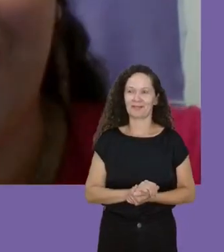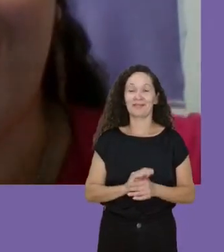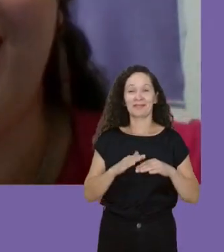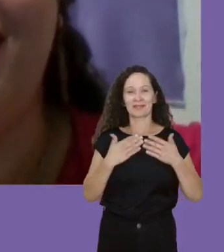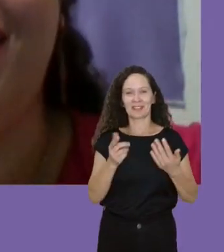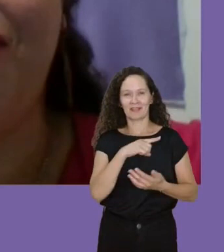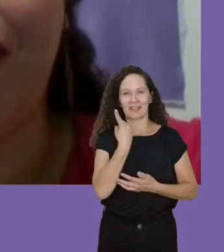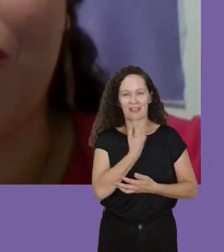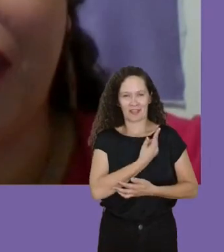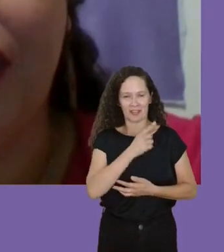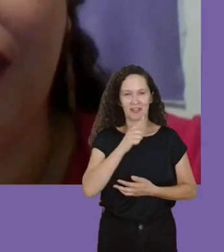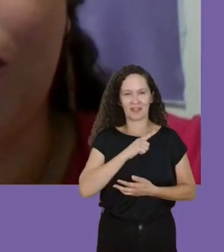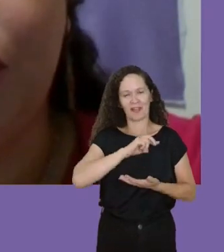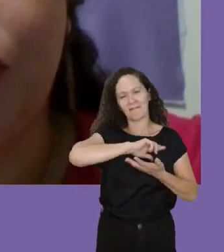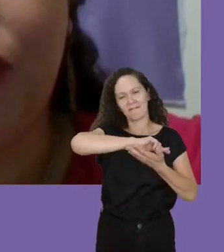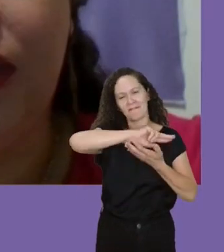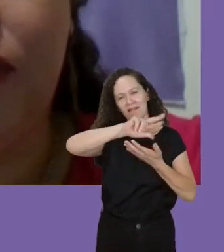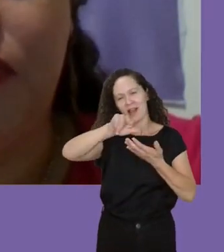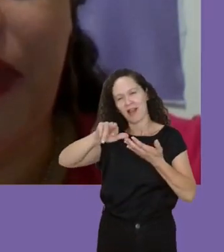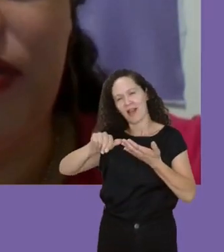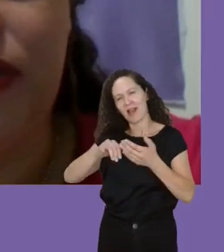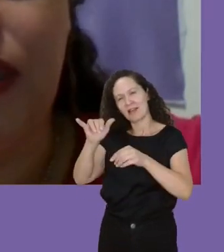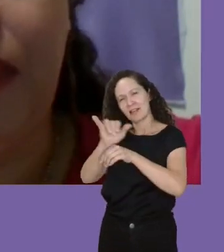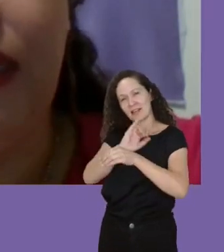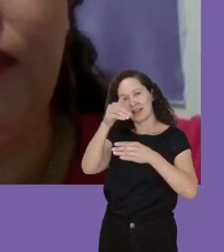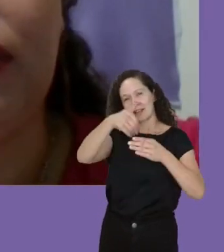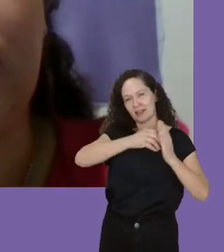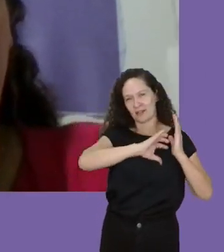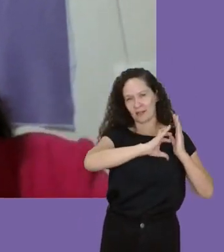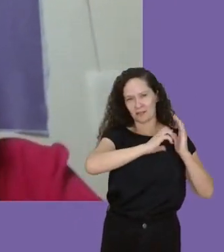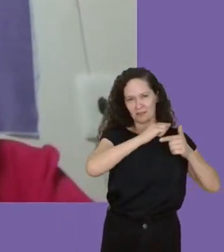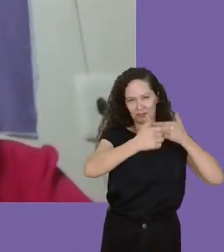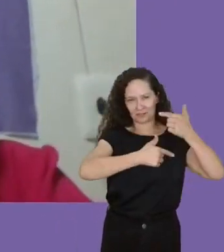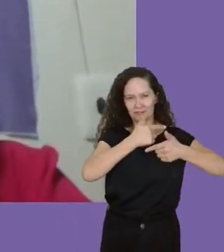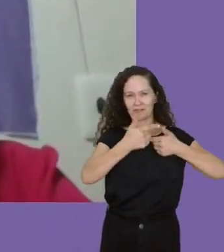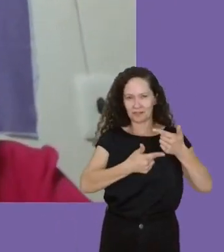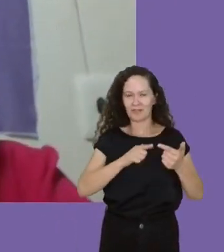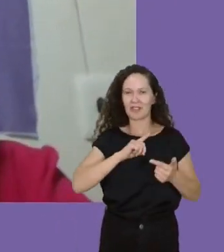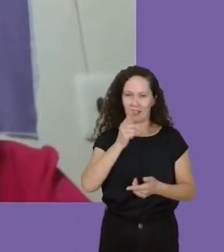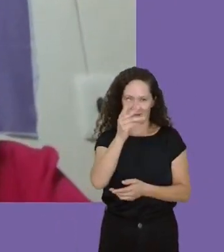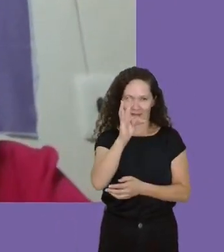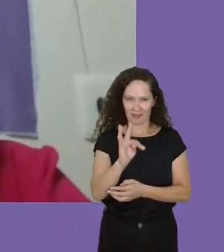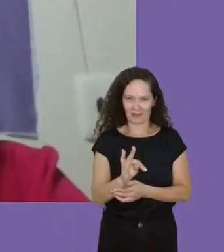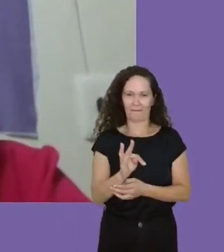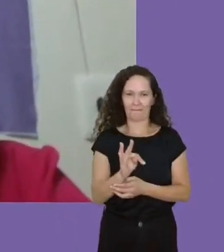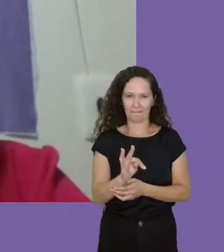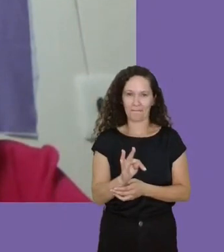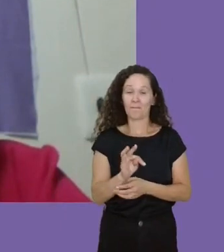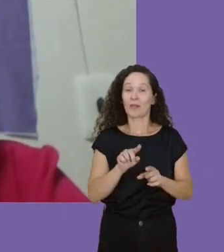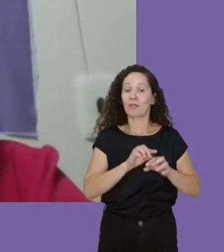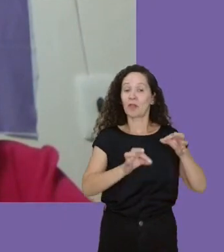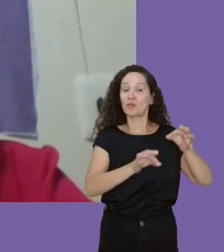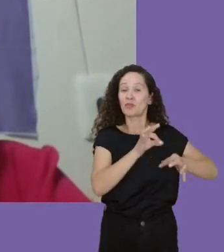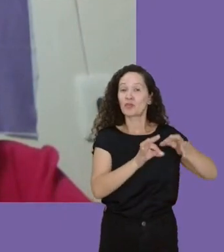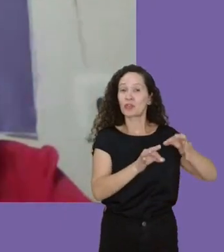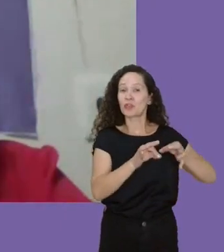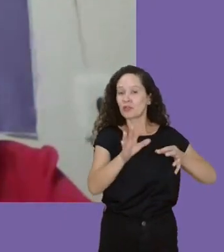Então, a gente tem vários mecanismos hoje dentro do Partido dos Trabalhadores e também, né, no âmbito jurídico